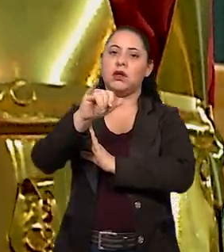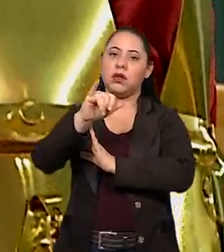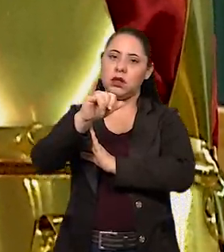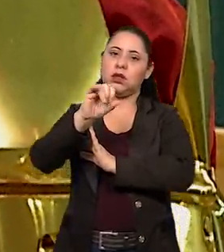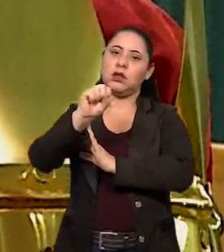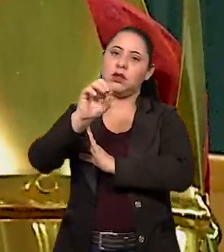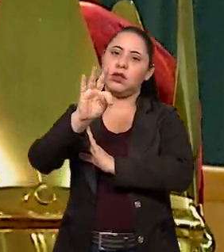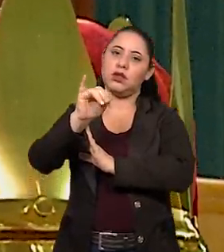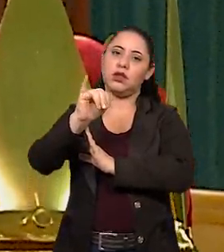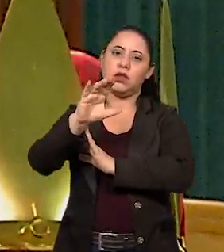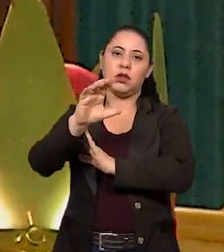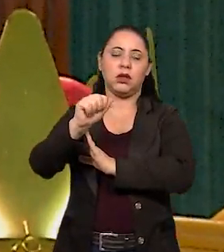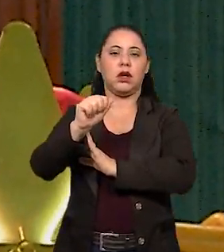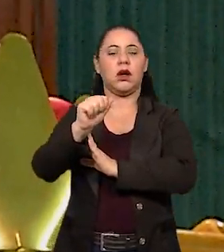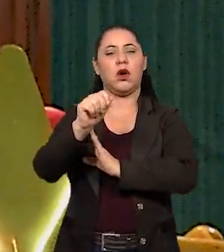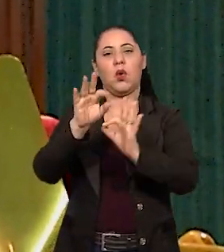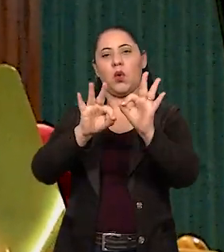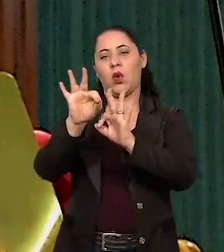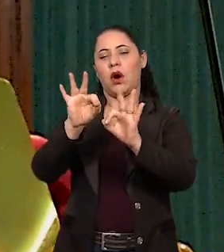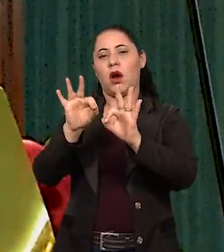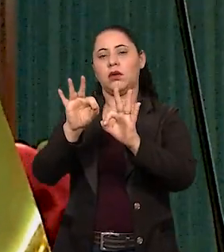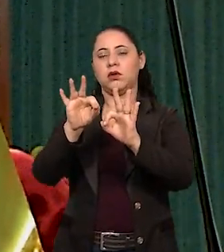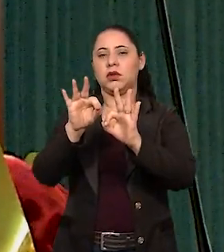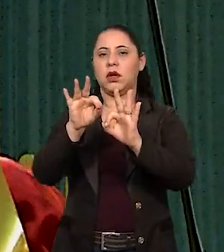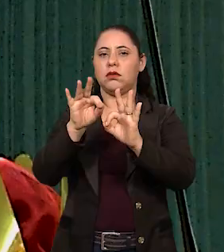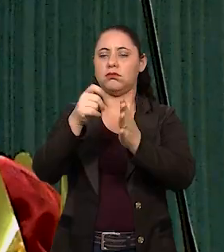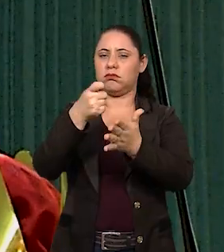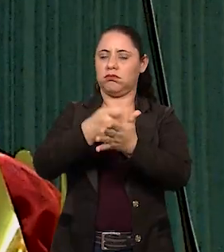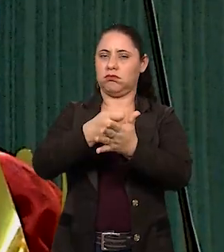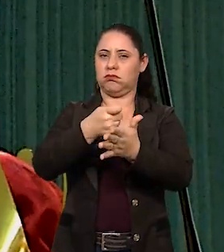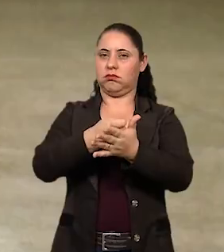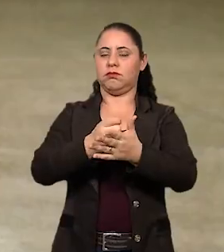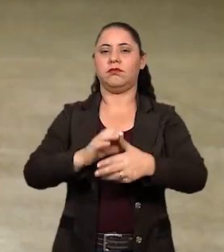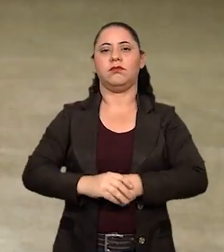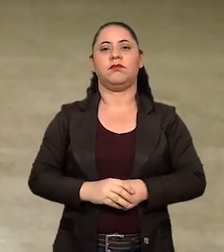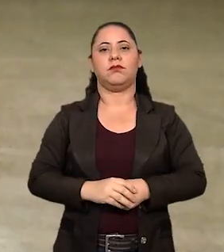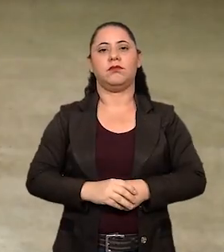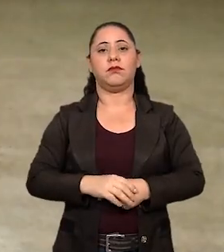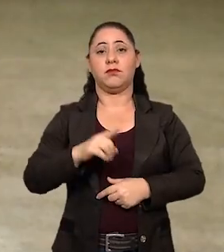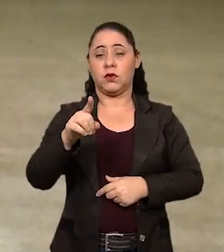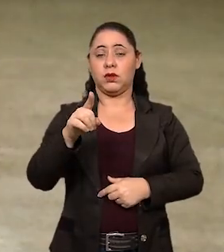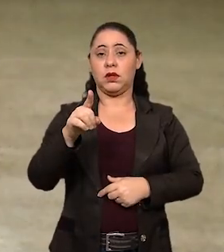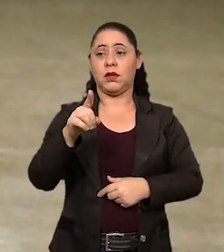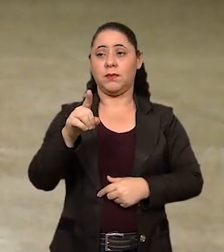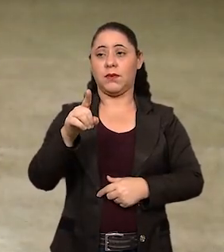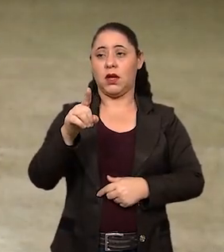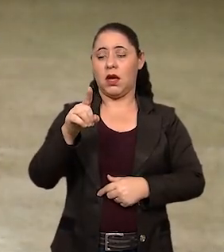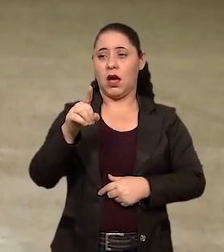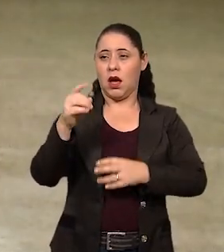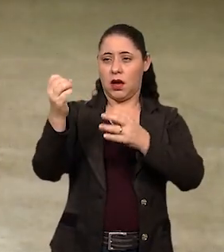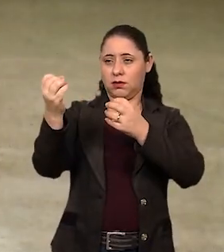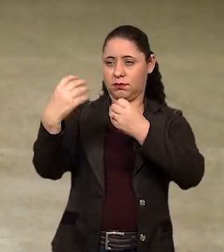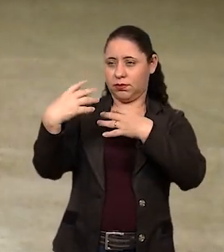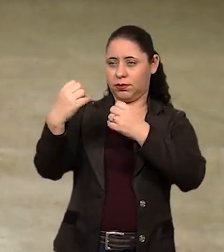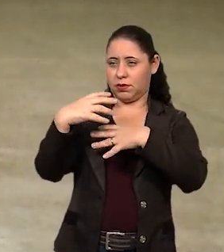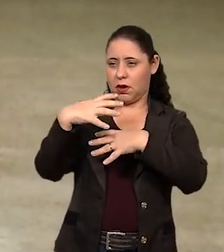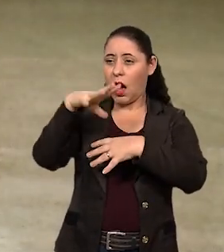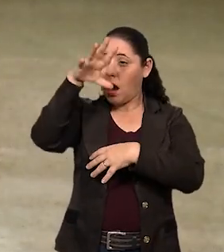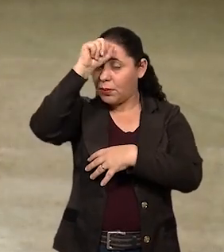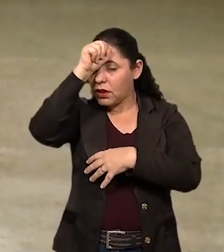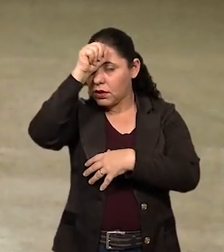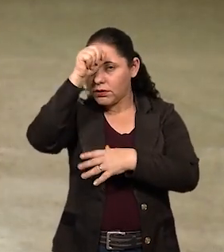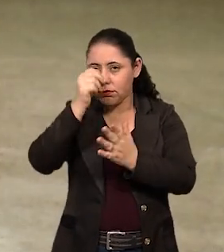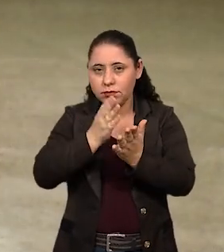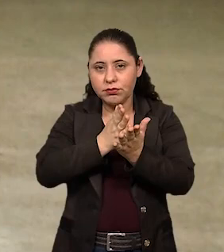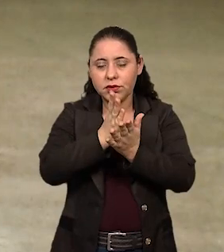também a gente molda muito da disciplina dos jovens. Se você seguir os ensinamentos que a gente aprende aqui dentro e